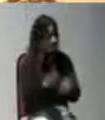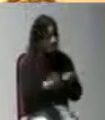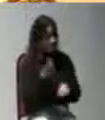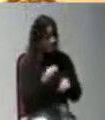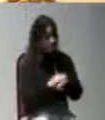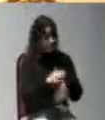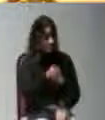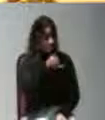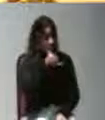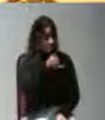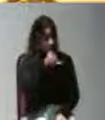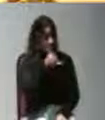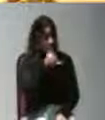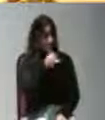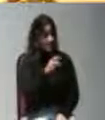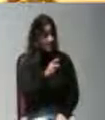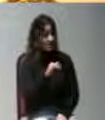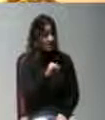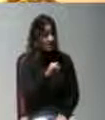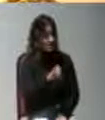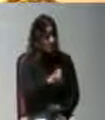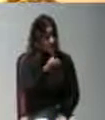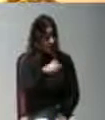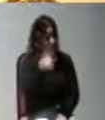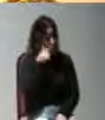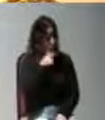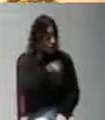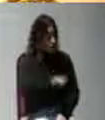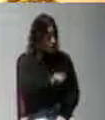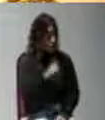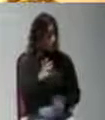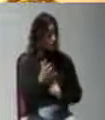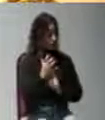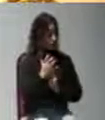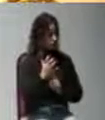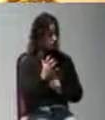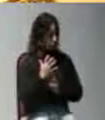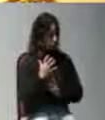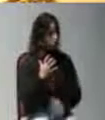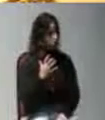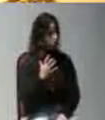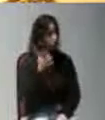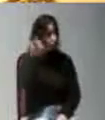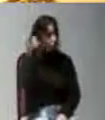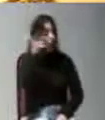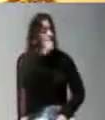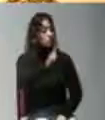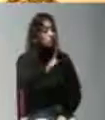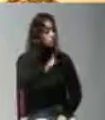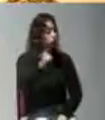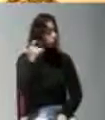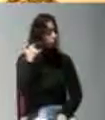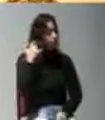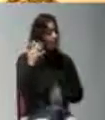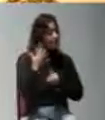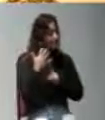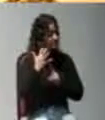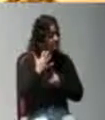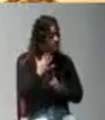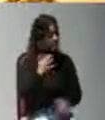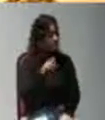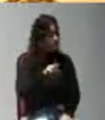trágico dessa crise é que nossas conquistas estão ameaçadas. E estão ameaçadas não porque são